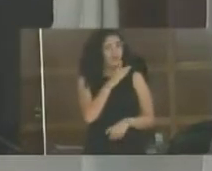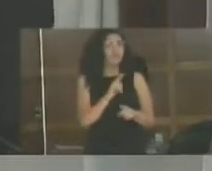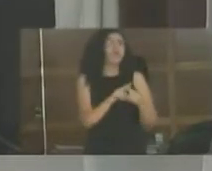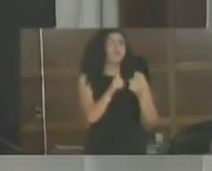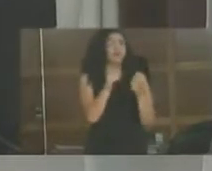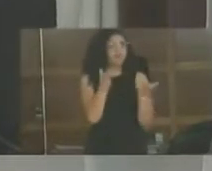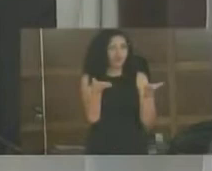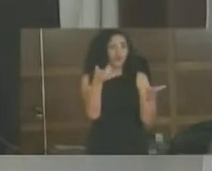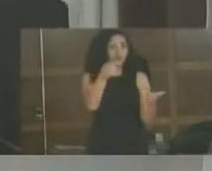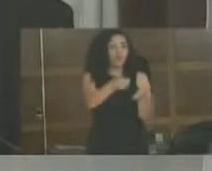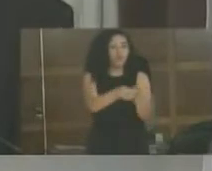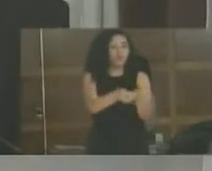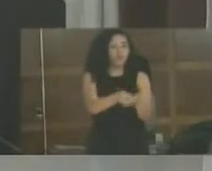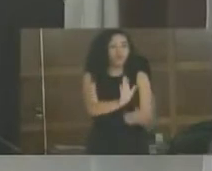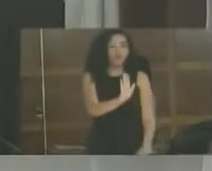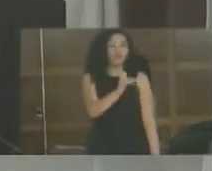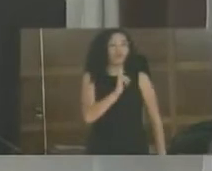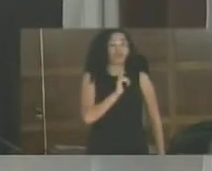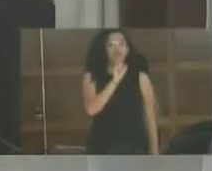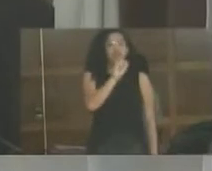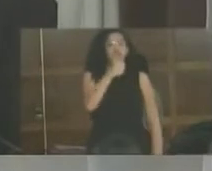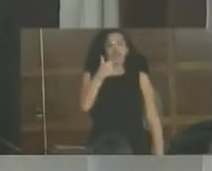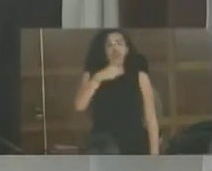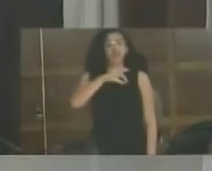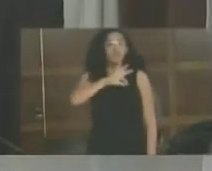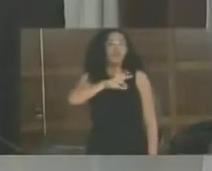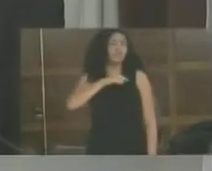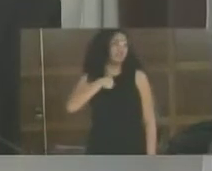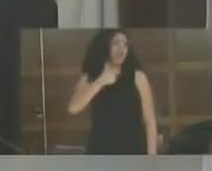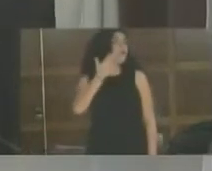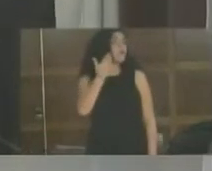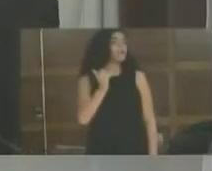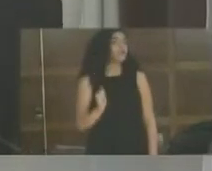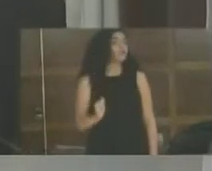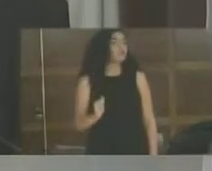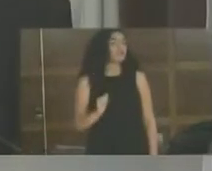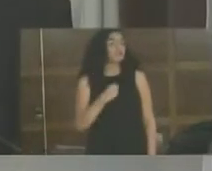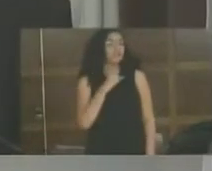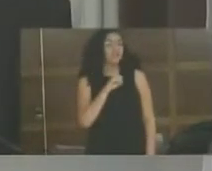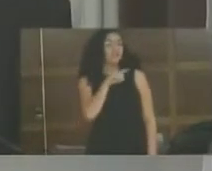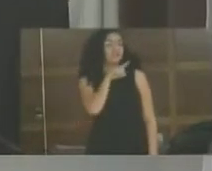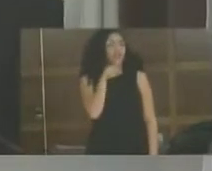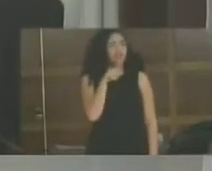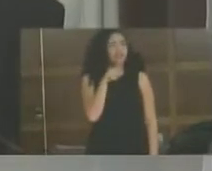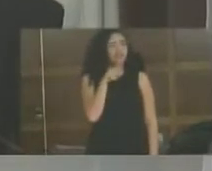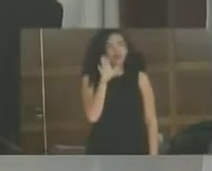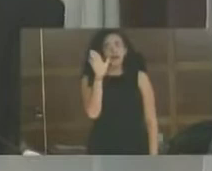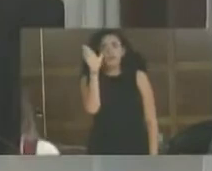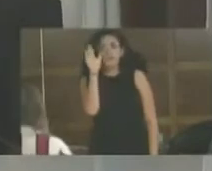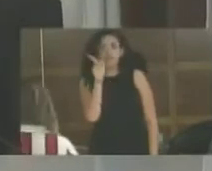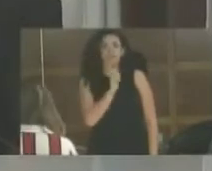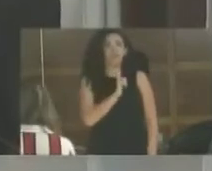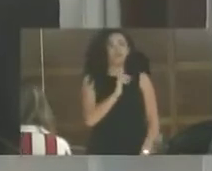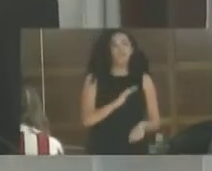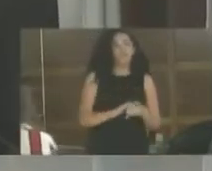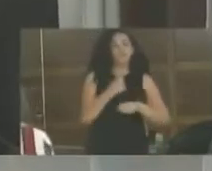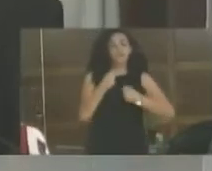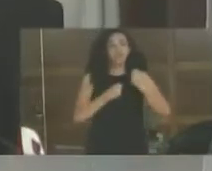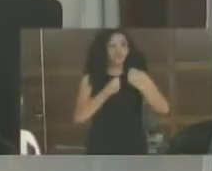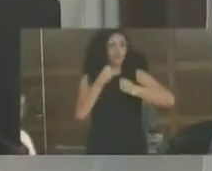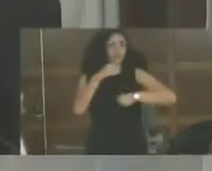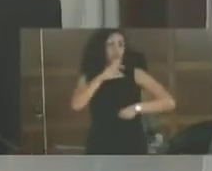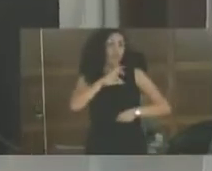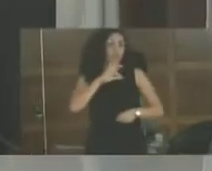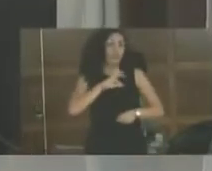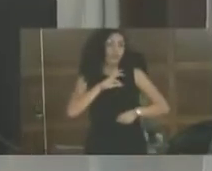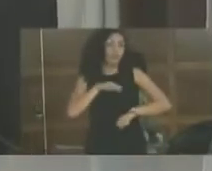tá cumprindo a palavra dele. Já vieram 81 policiais. Não sei se o senhor já notaram, tem mais viatura na rua. Tá tendo mais viatura. A violência diminuiu, ainda não tá como a